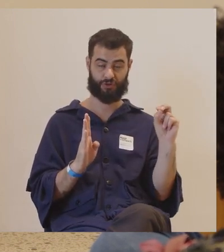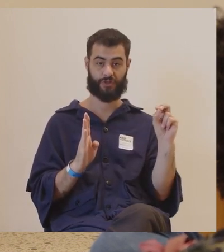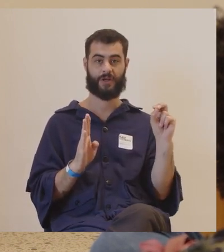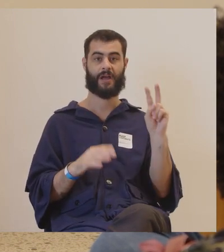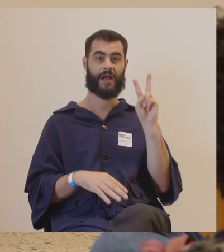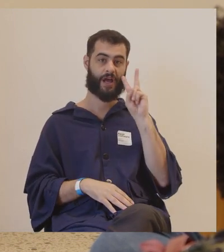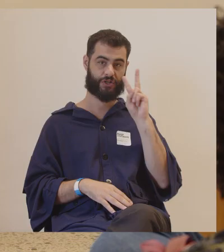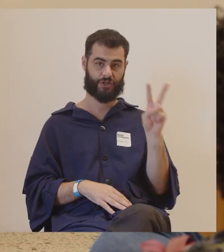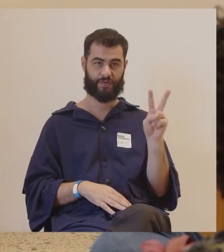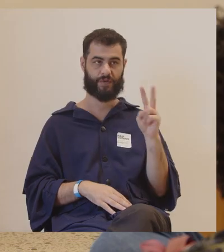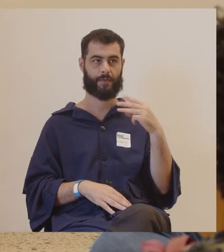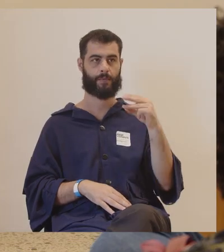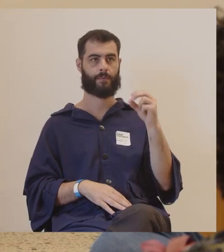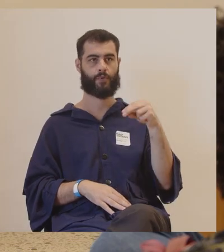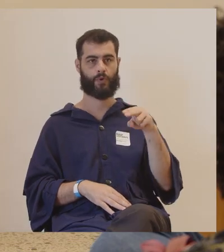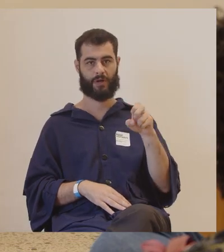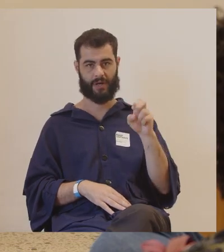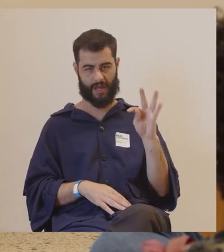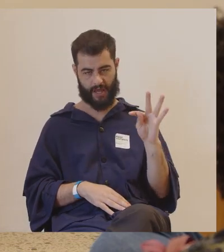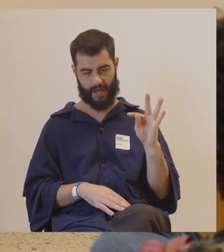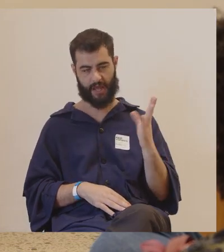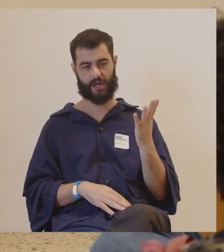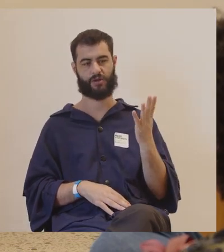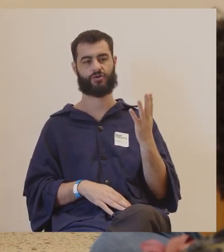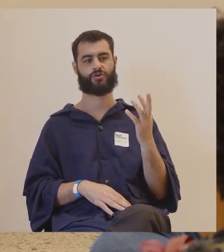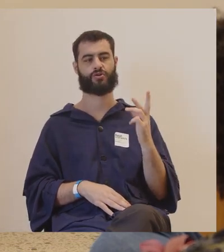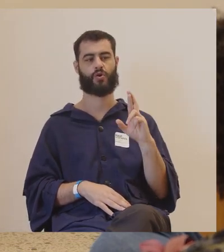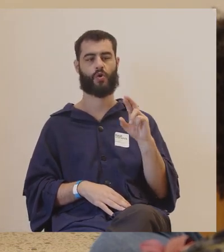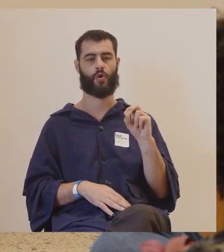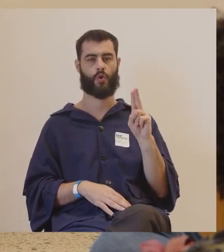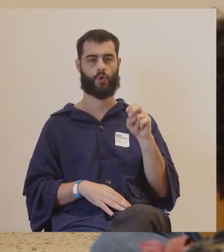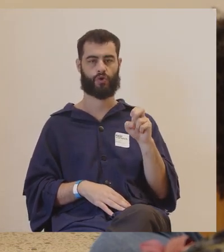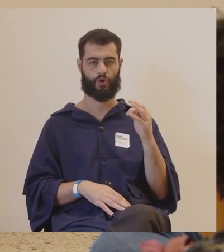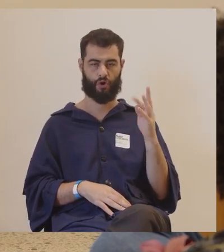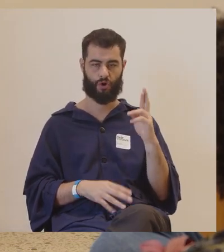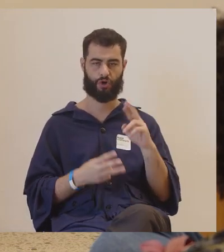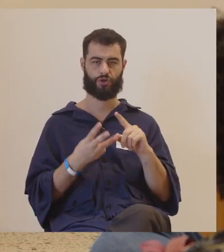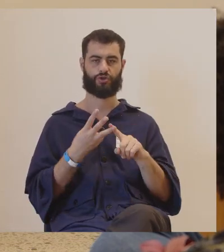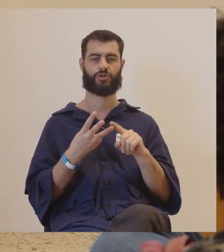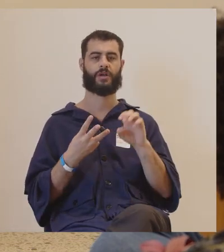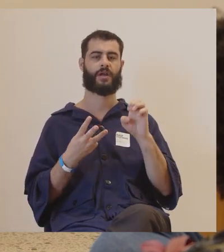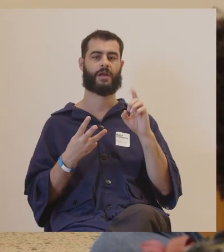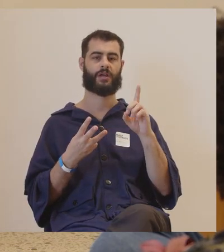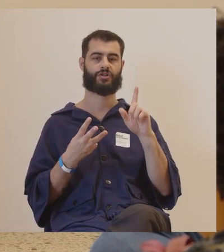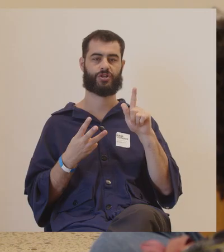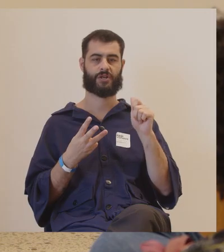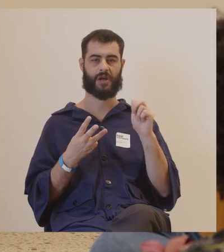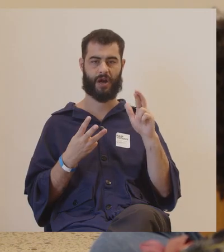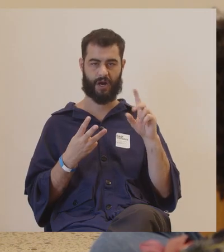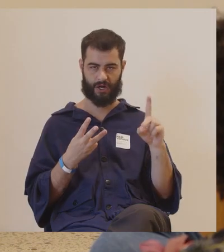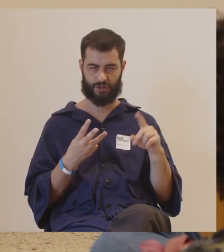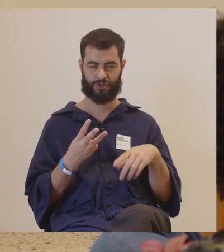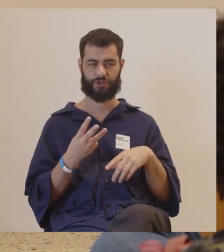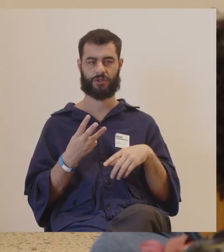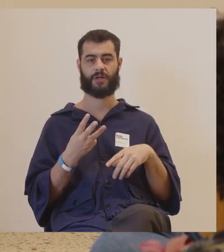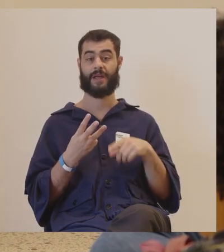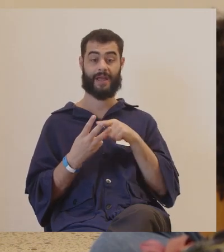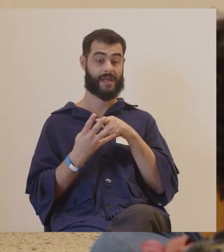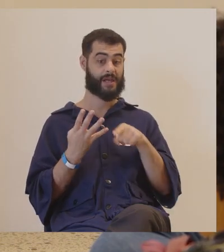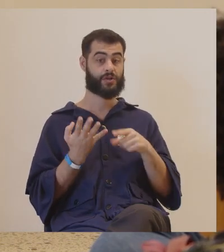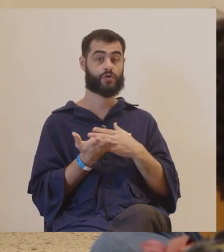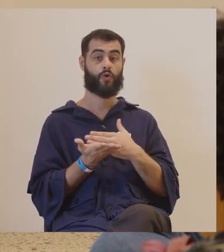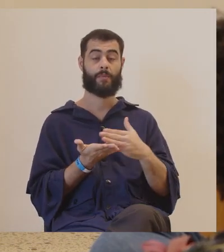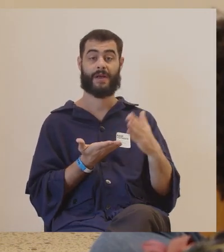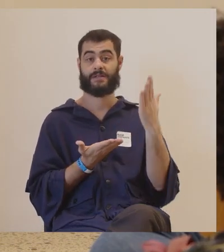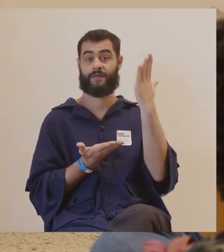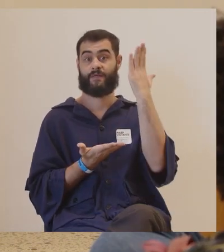Monet, mas não só do Monet, Renoir, Degas, Cézanne, vão virar assim, grandes referências para